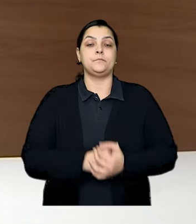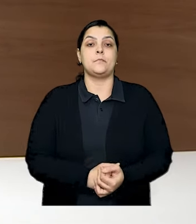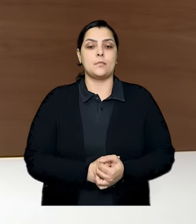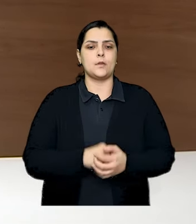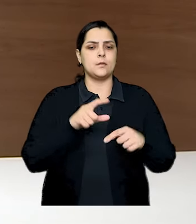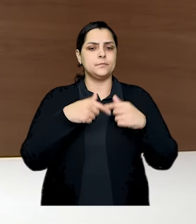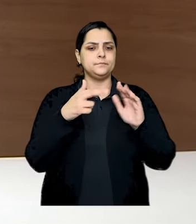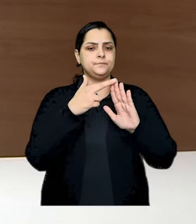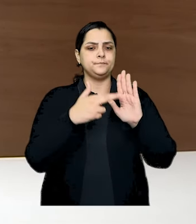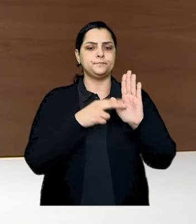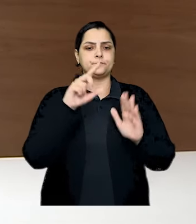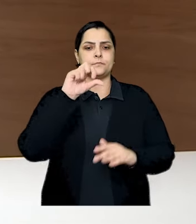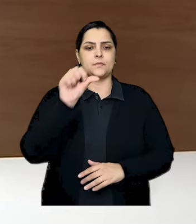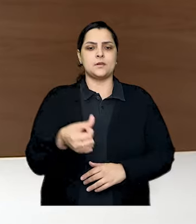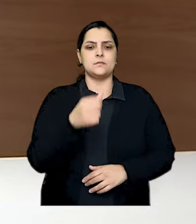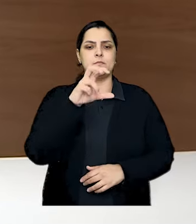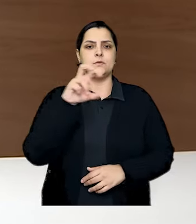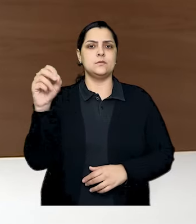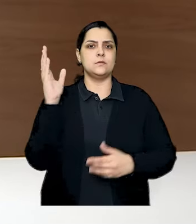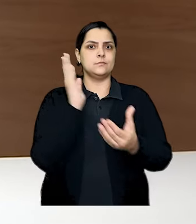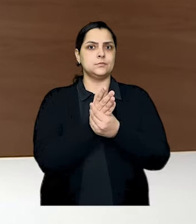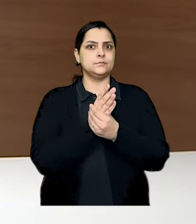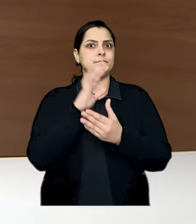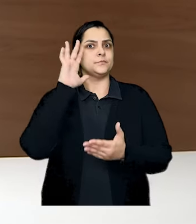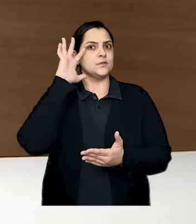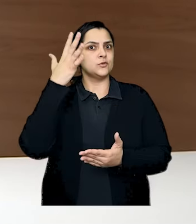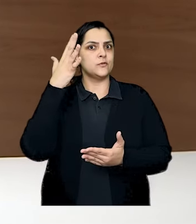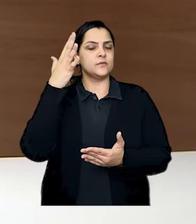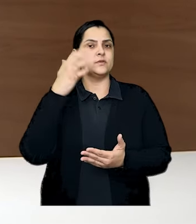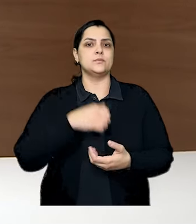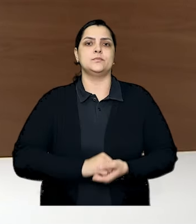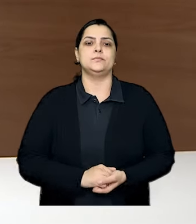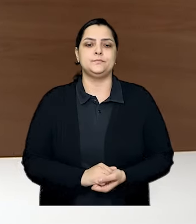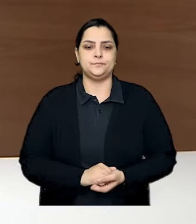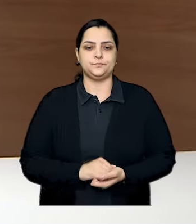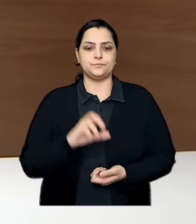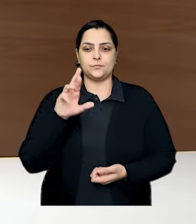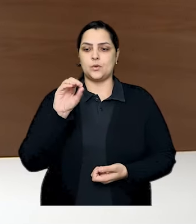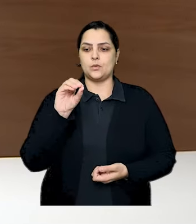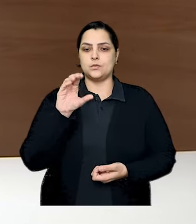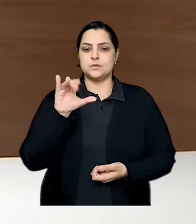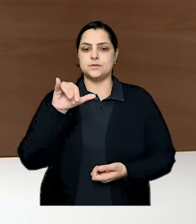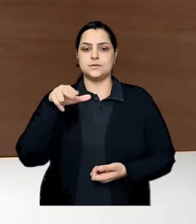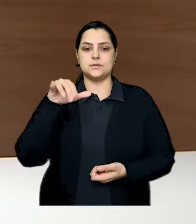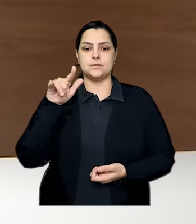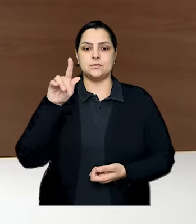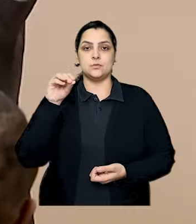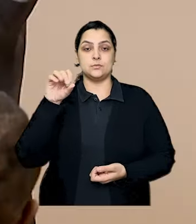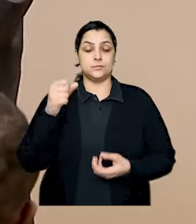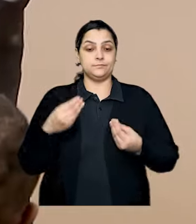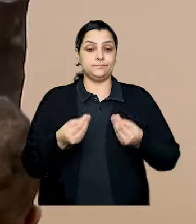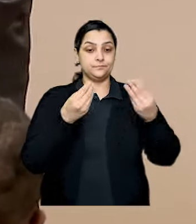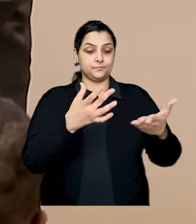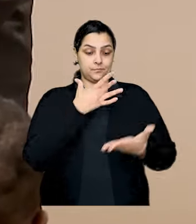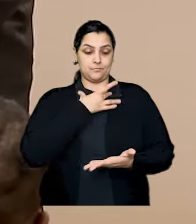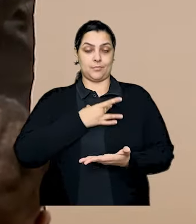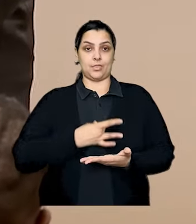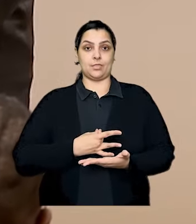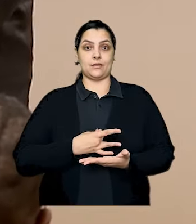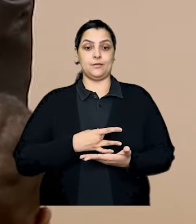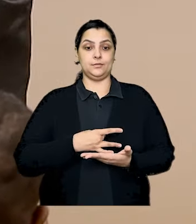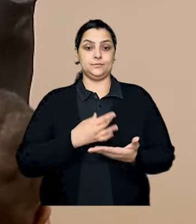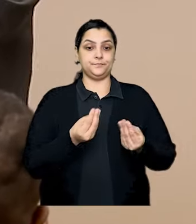Brasil pela resolução de 6500 processos trabalhistas veja na reportagem de rossine Gomes a entrega da